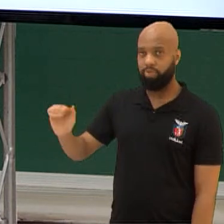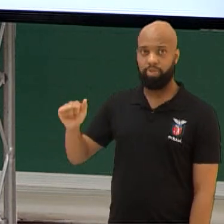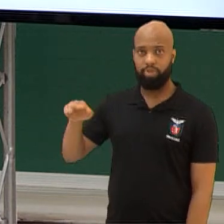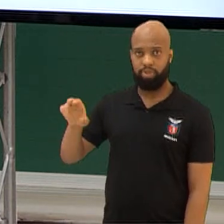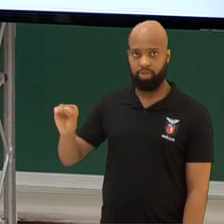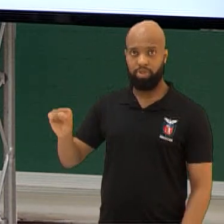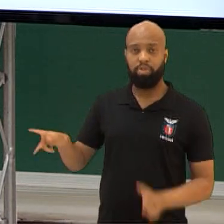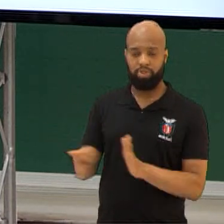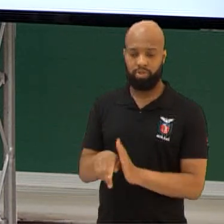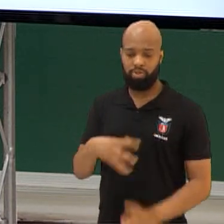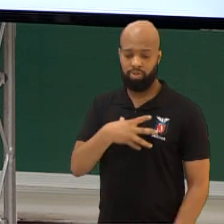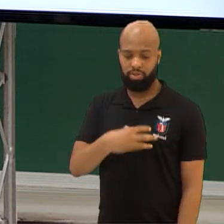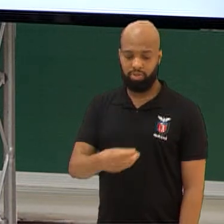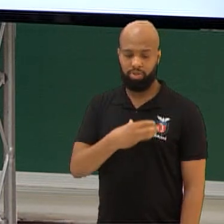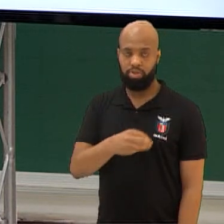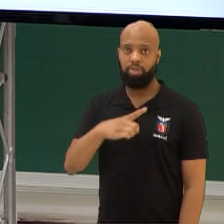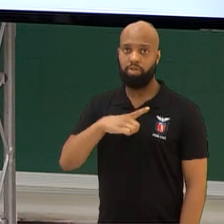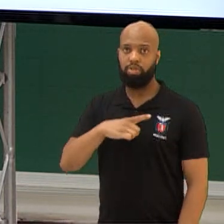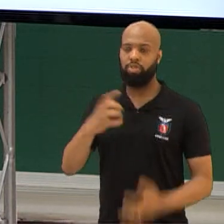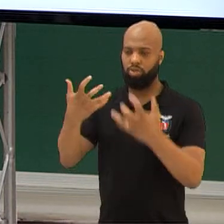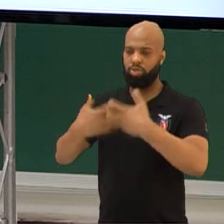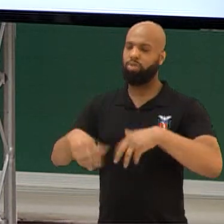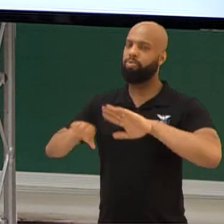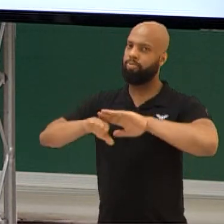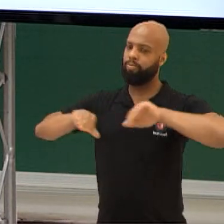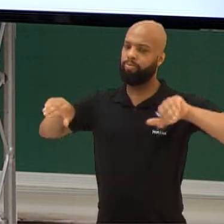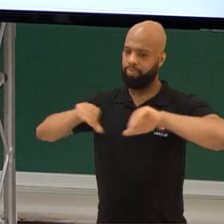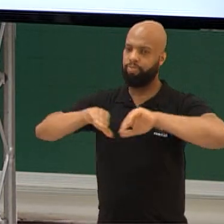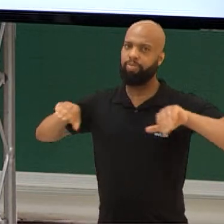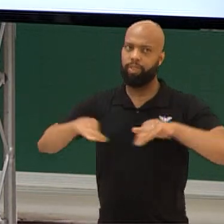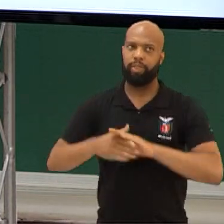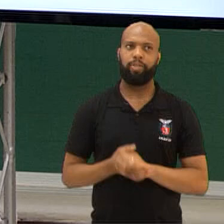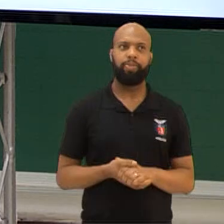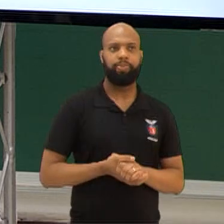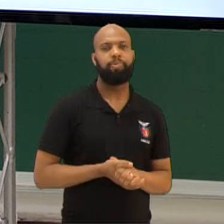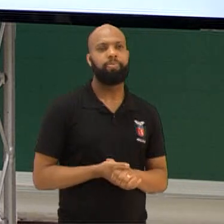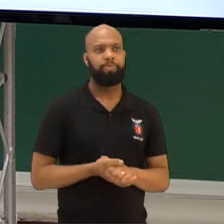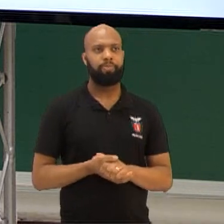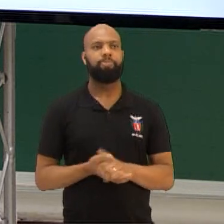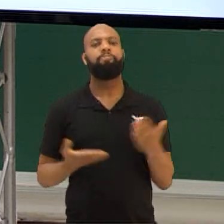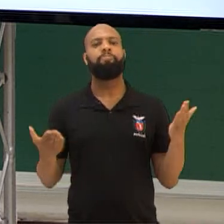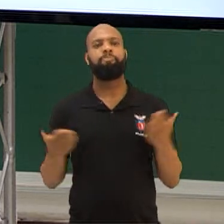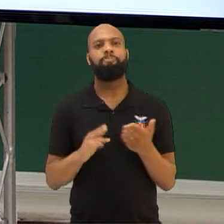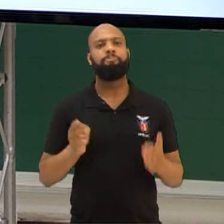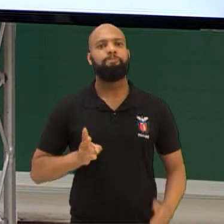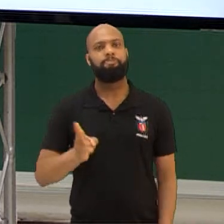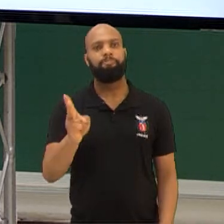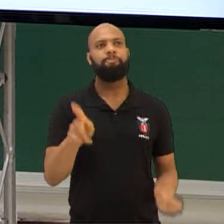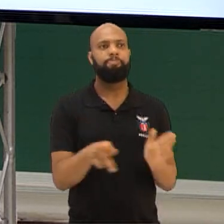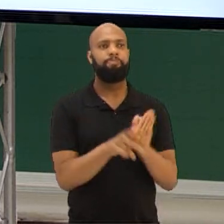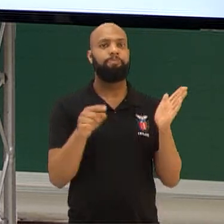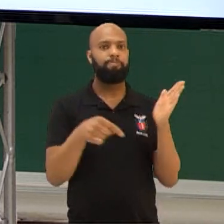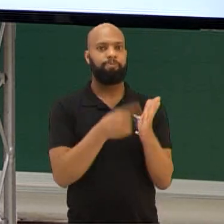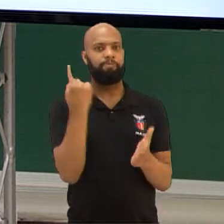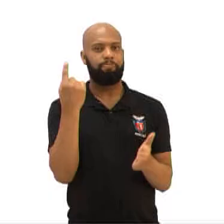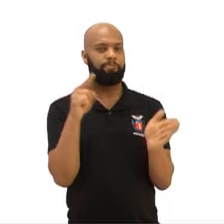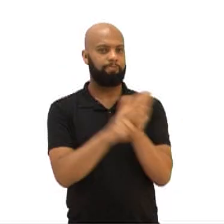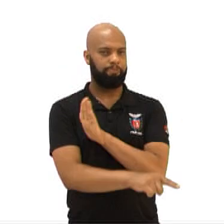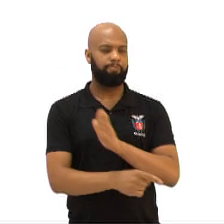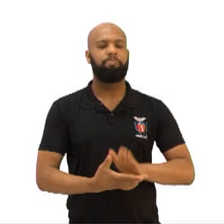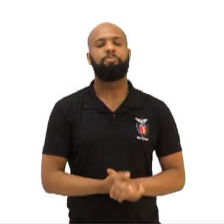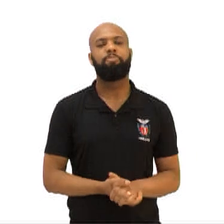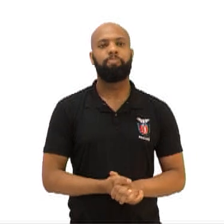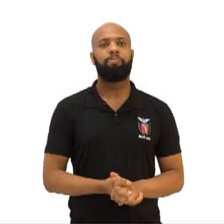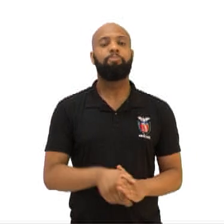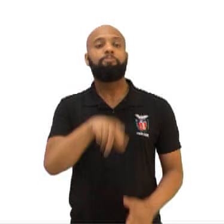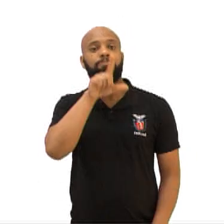nos mamíferos, ele tem funções separadas ali. Tudo bem? Então, vamos prosseguir para o nosso primeiro quiz. Vamos lá, pessoal.